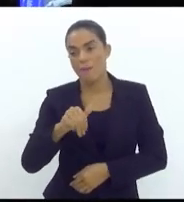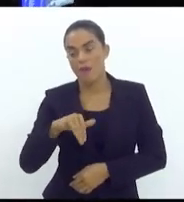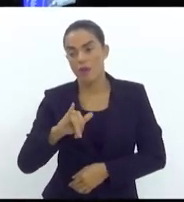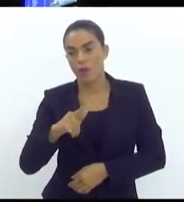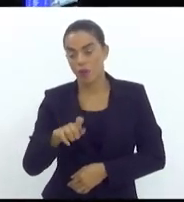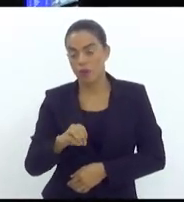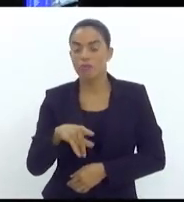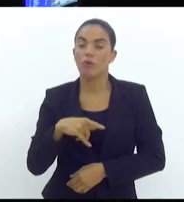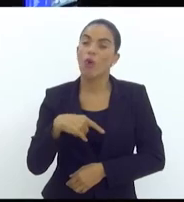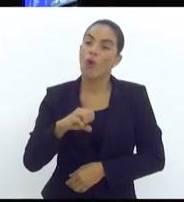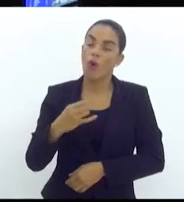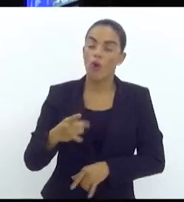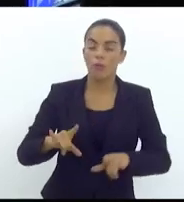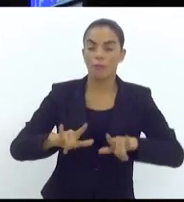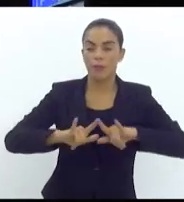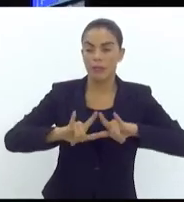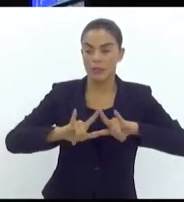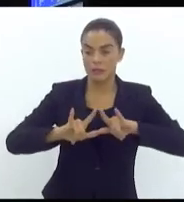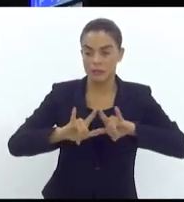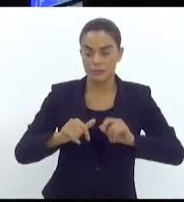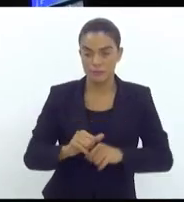conhecemos como milícia